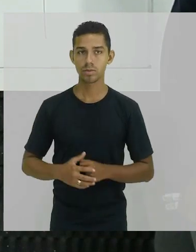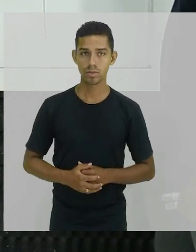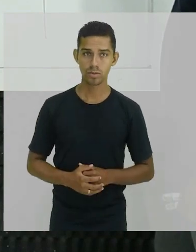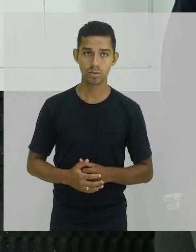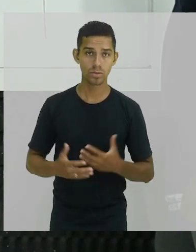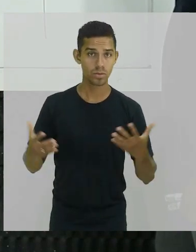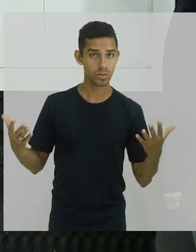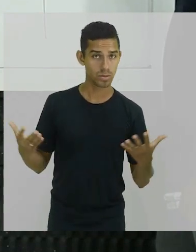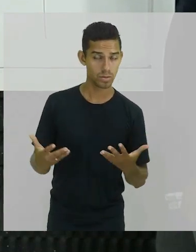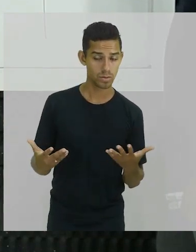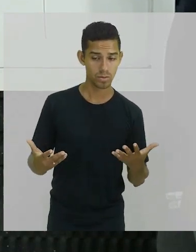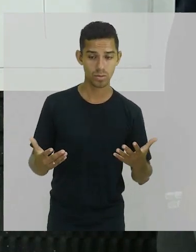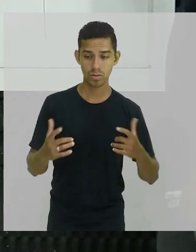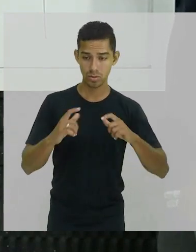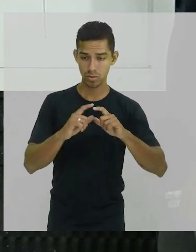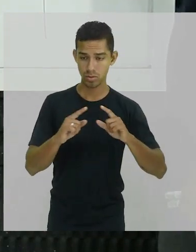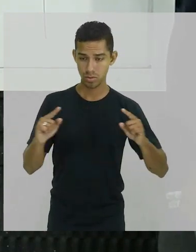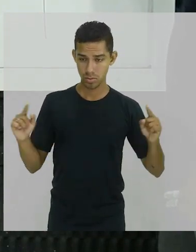2,